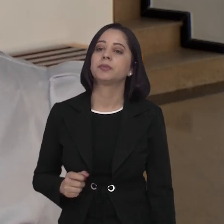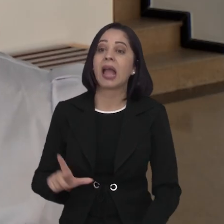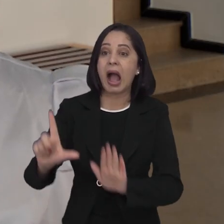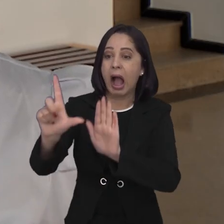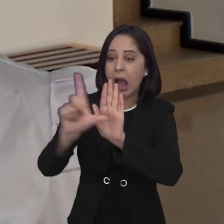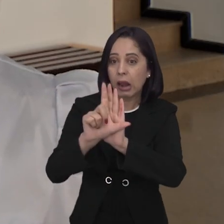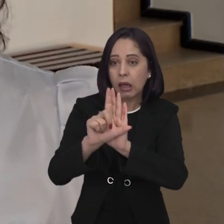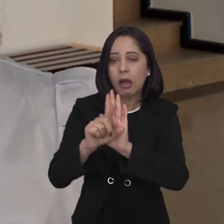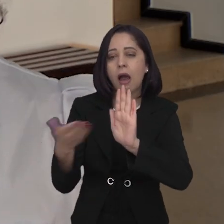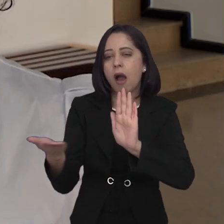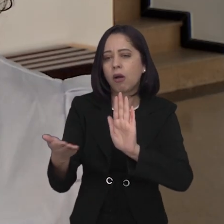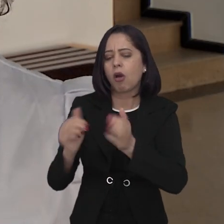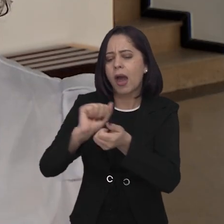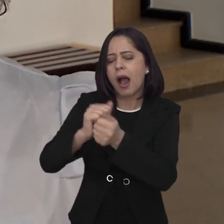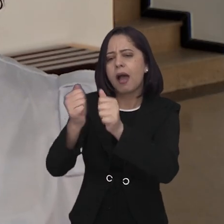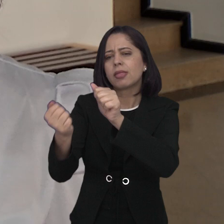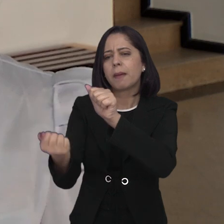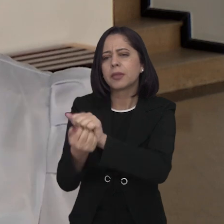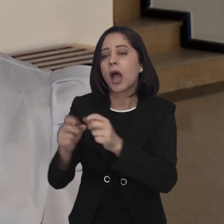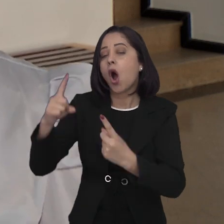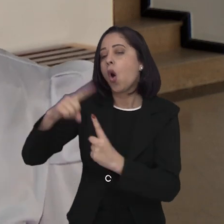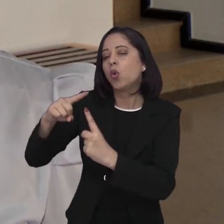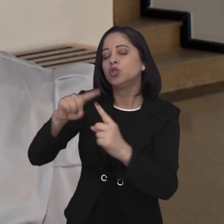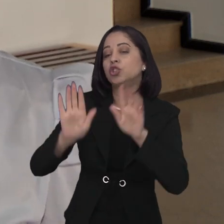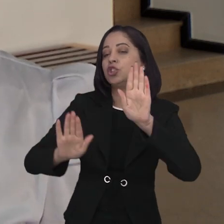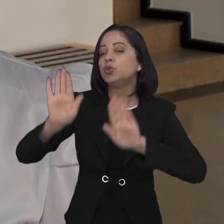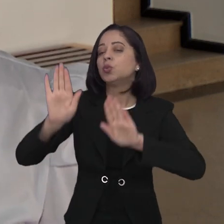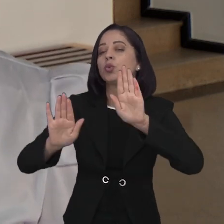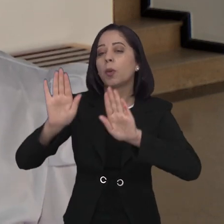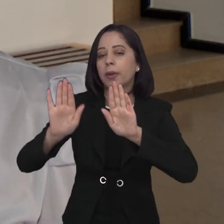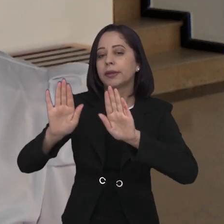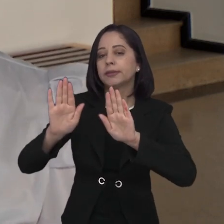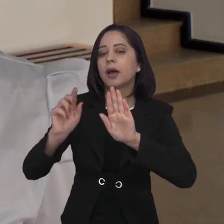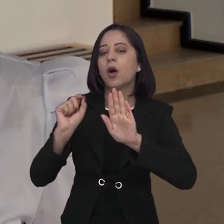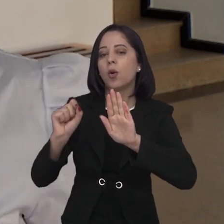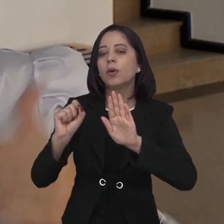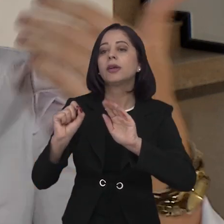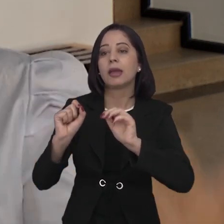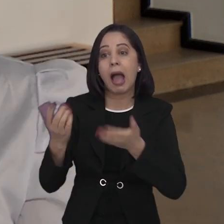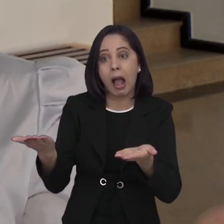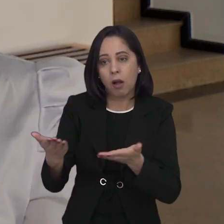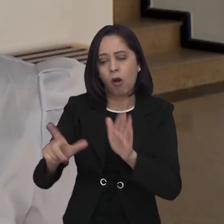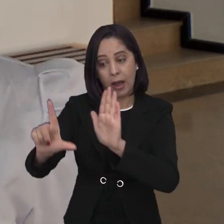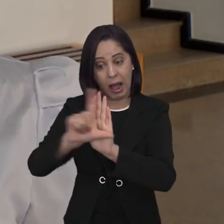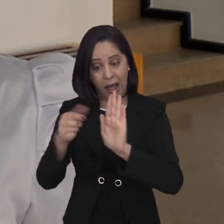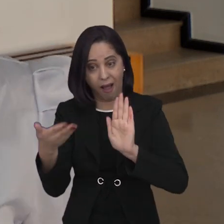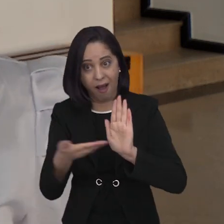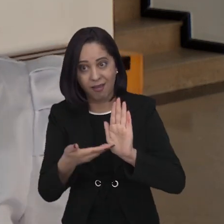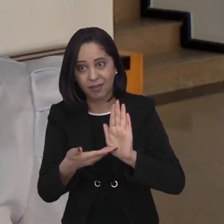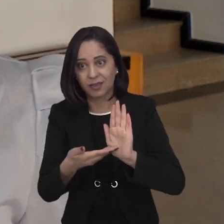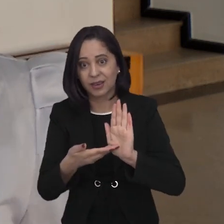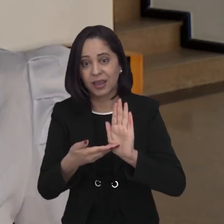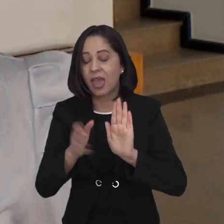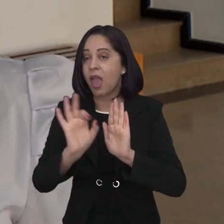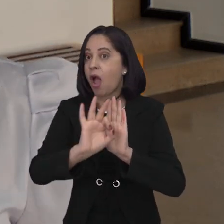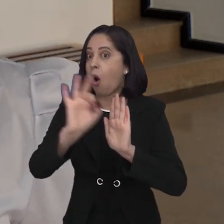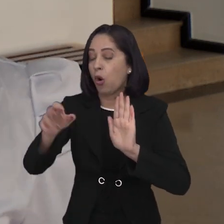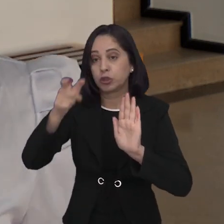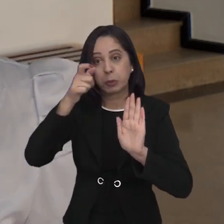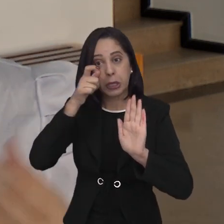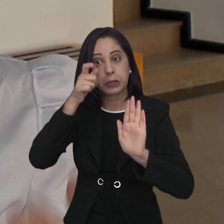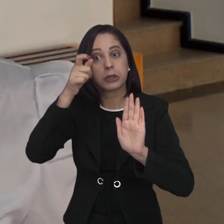também trouxe uma nova modalidade de licitação, que é o diálogo competitivo. trouxe ainda, de uma forma